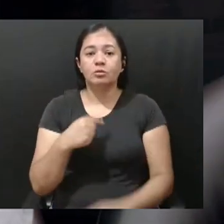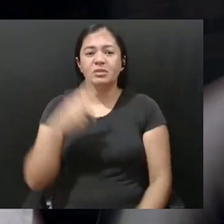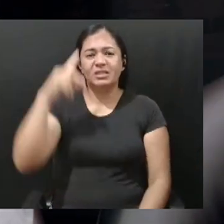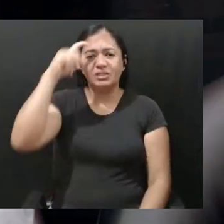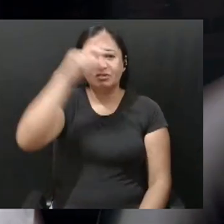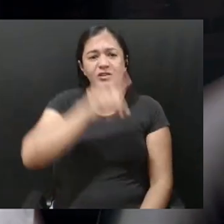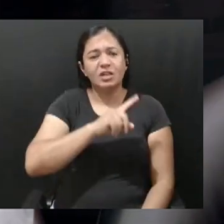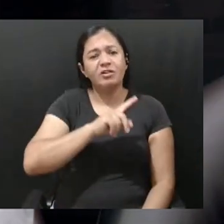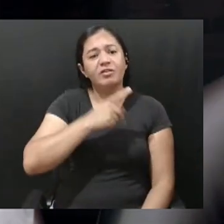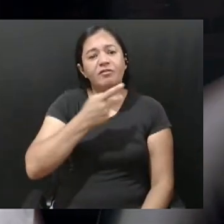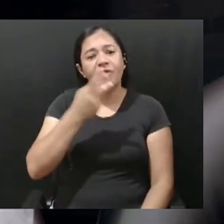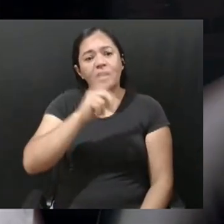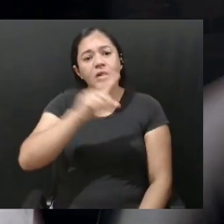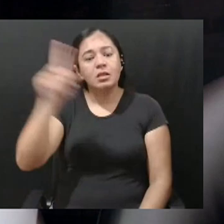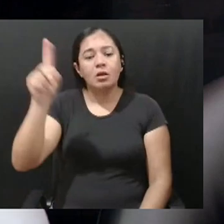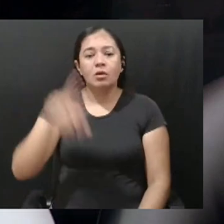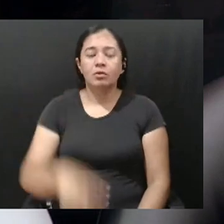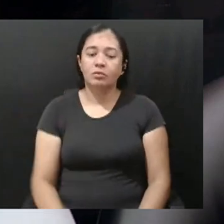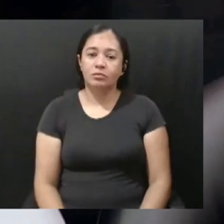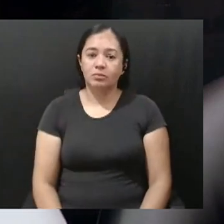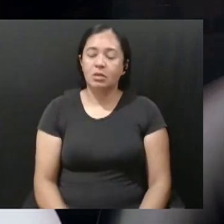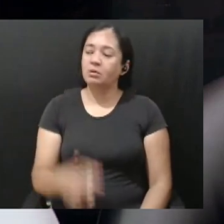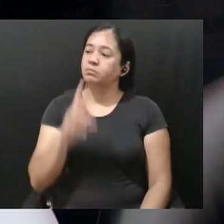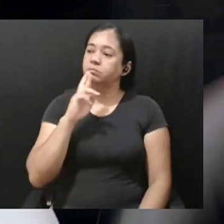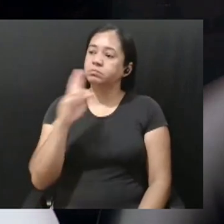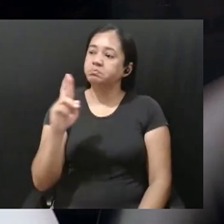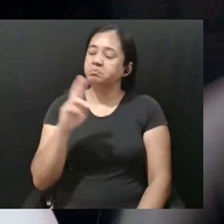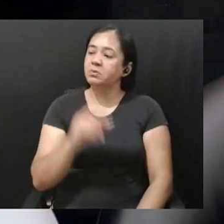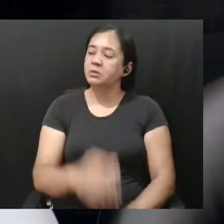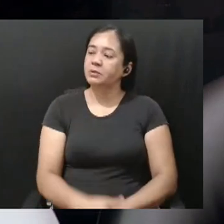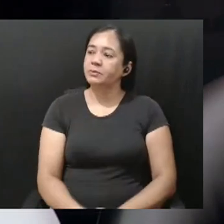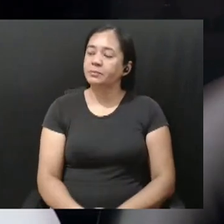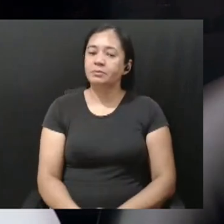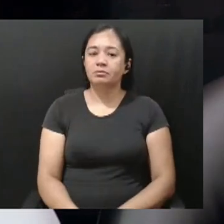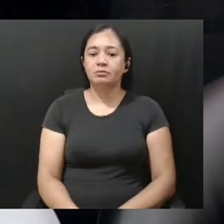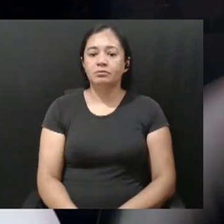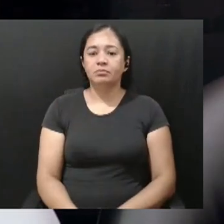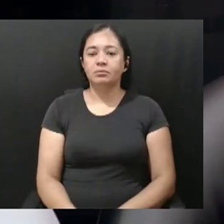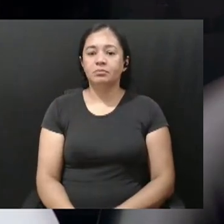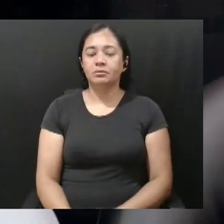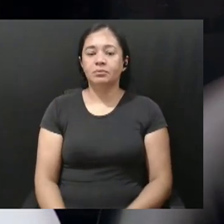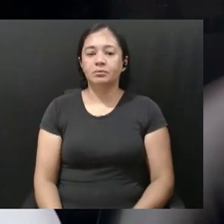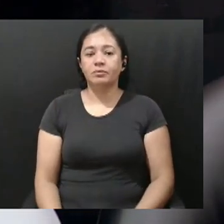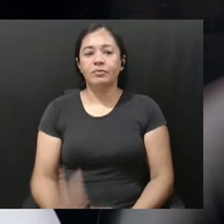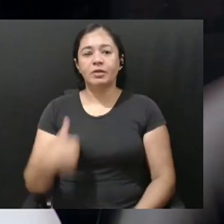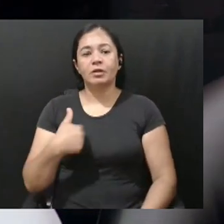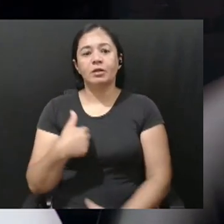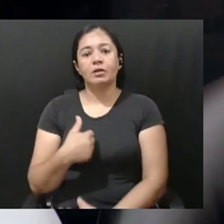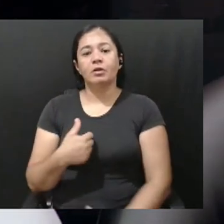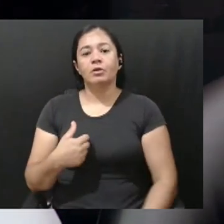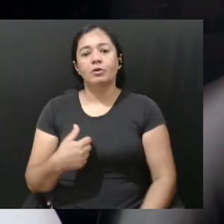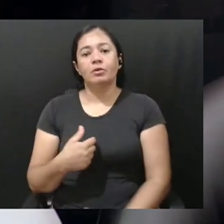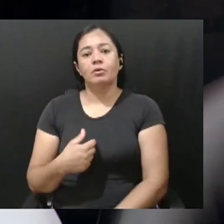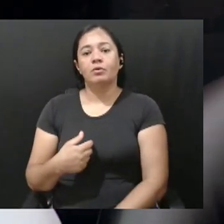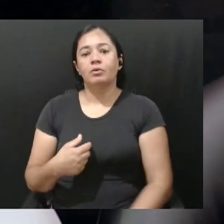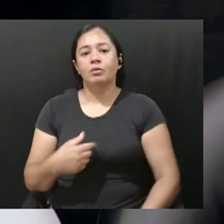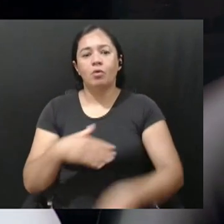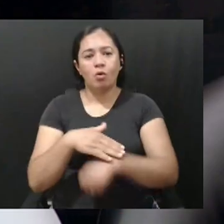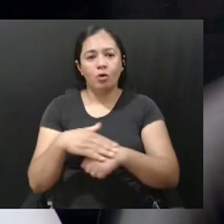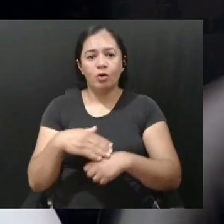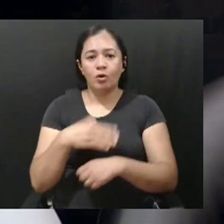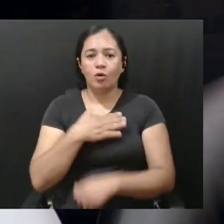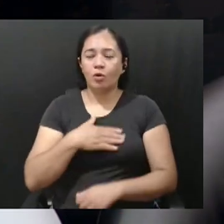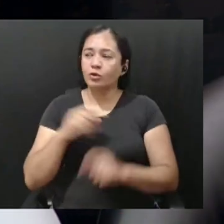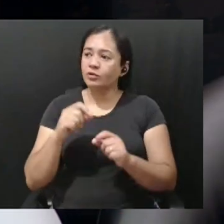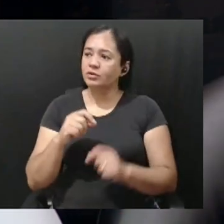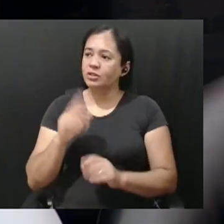né? Não responder também é uma saída, né? Aham. Uma coisa que eu gosto bastante, passo muito para os pacientes, é assim: você já pensou em devolver com uma pergunta, né?